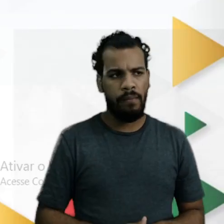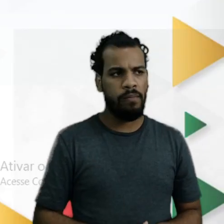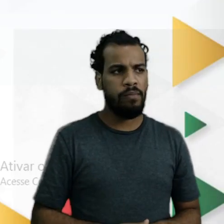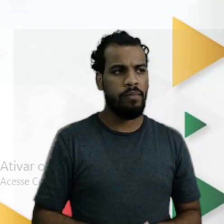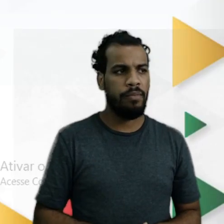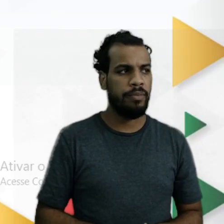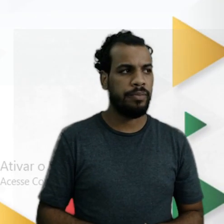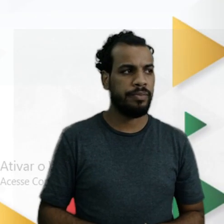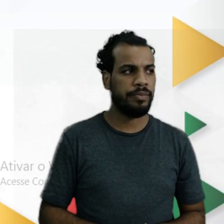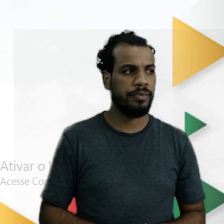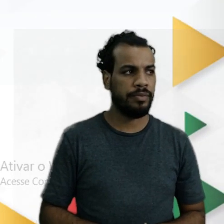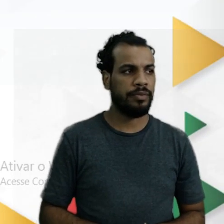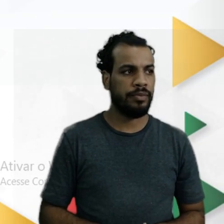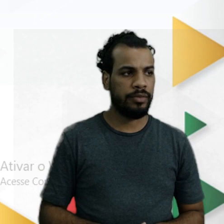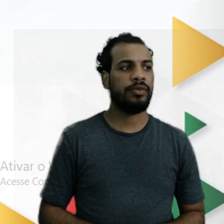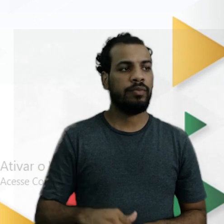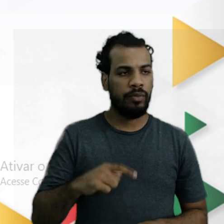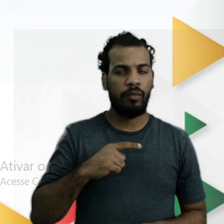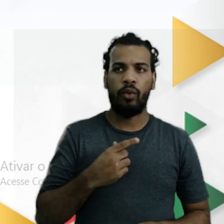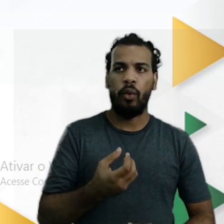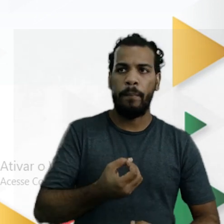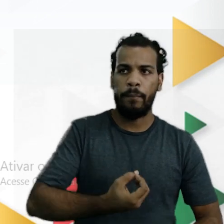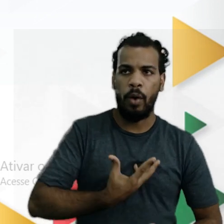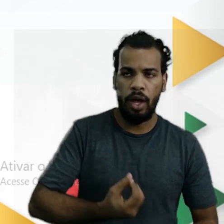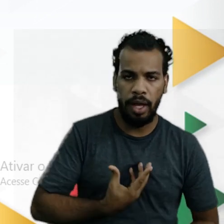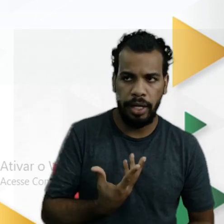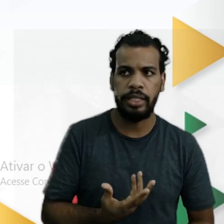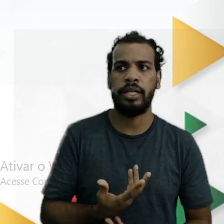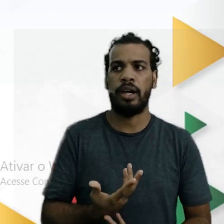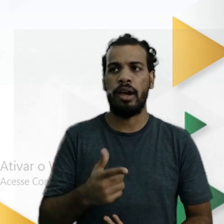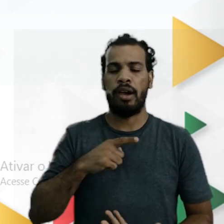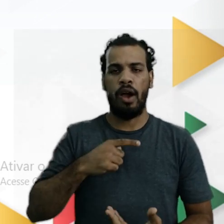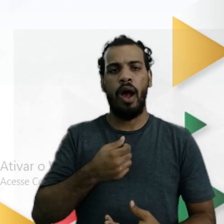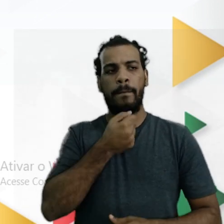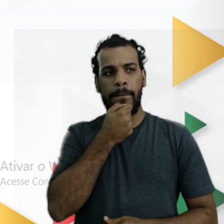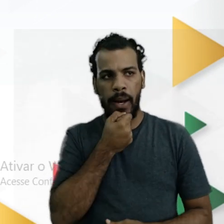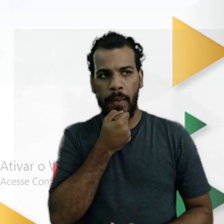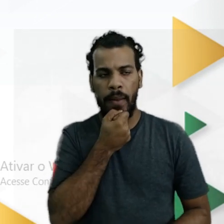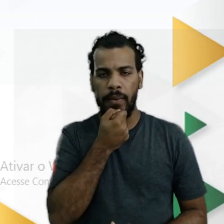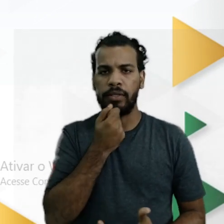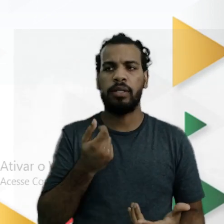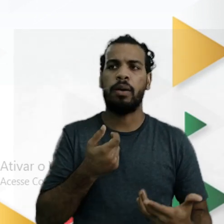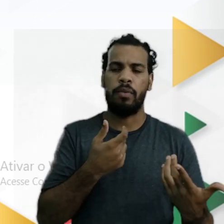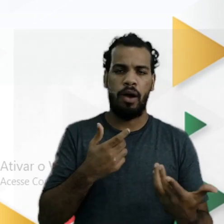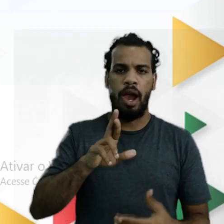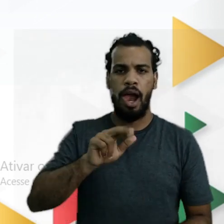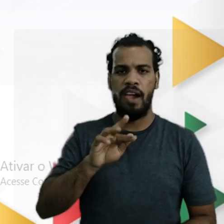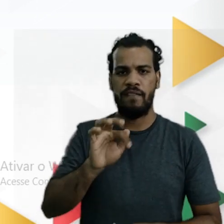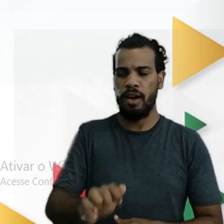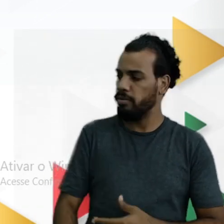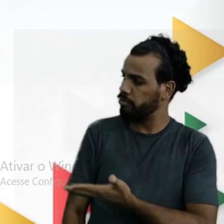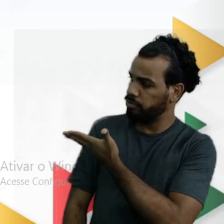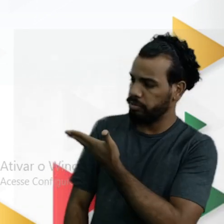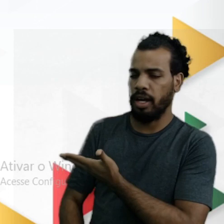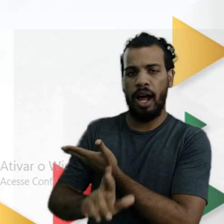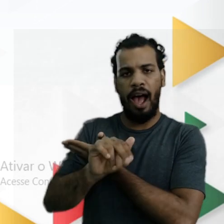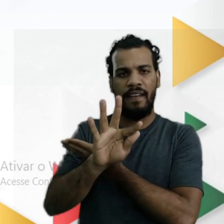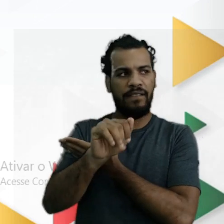com Lirinha, que é um grande poeta, e o vocalista da banda, Rafa Almeida, que está aí ao lado